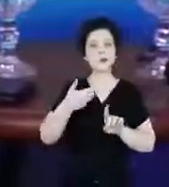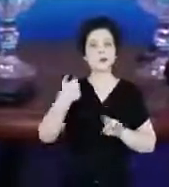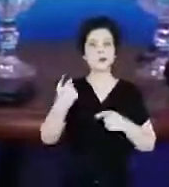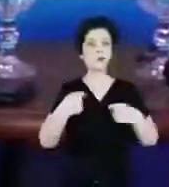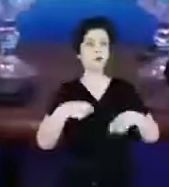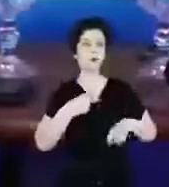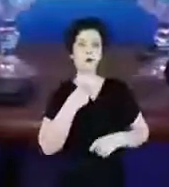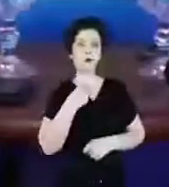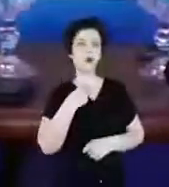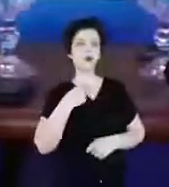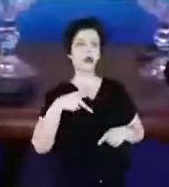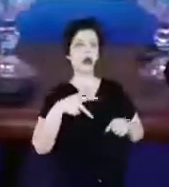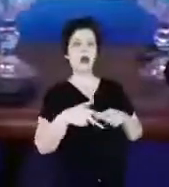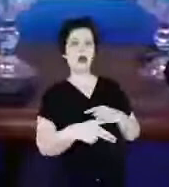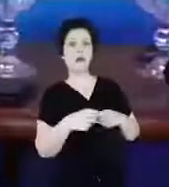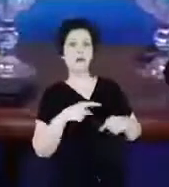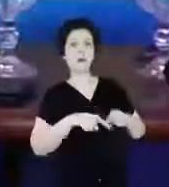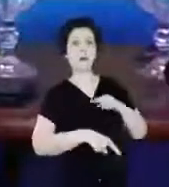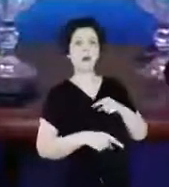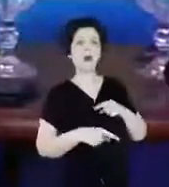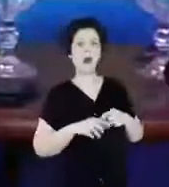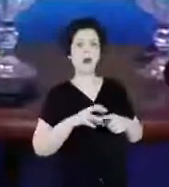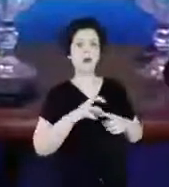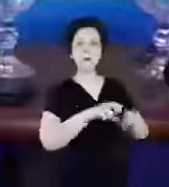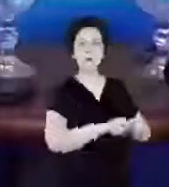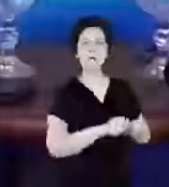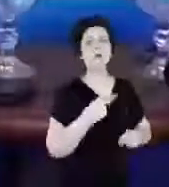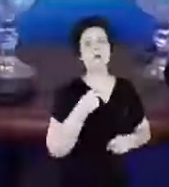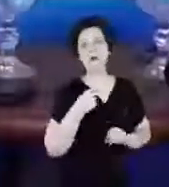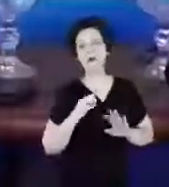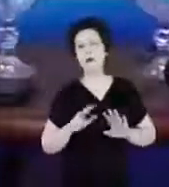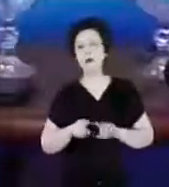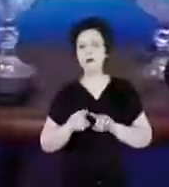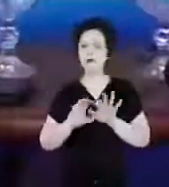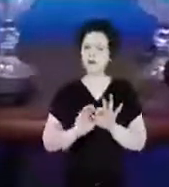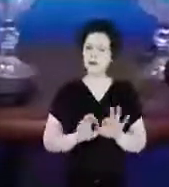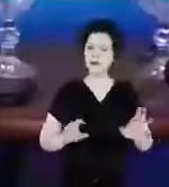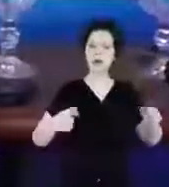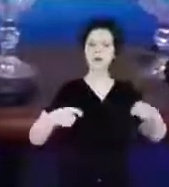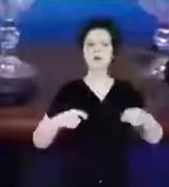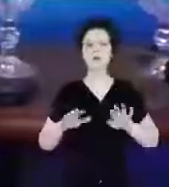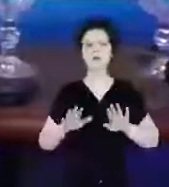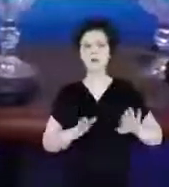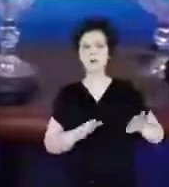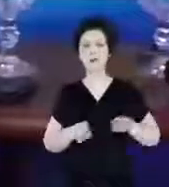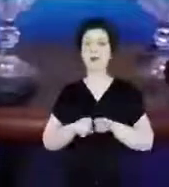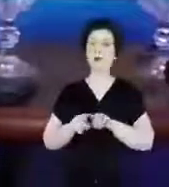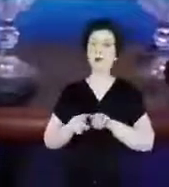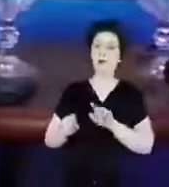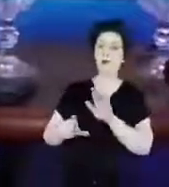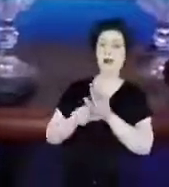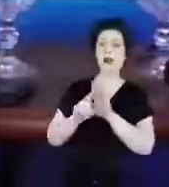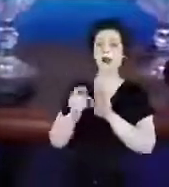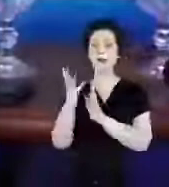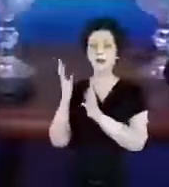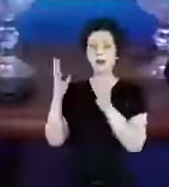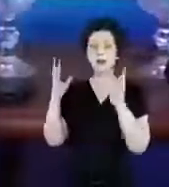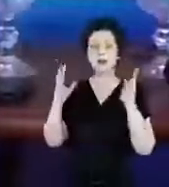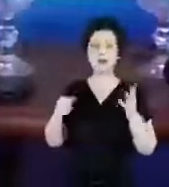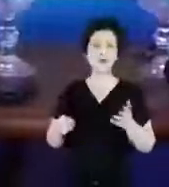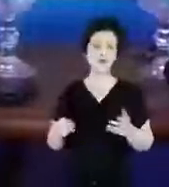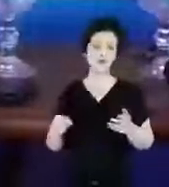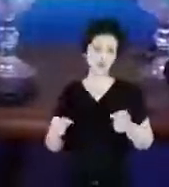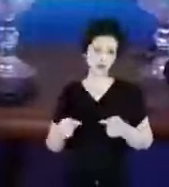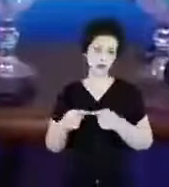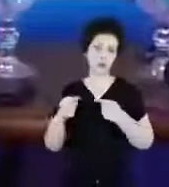avanço. Tivemos também um avanço importante no que diz respeito à nova legislação ambiental, que tem tudo a ver, né, com o Brasil no que